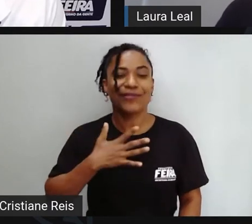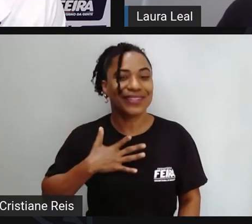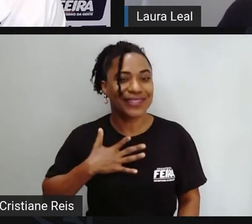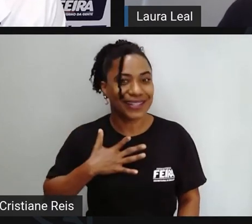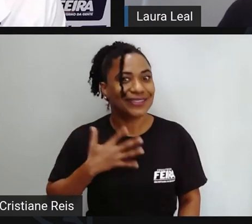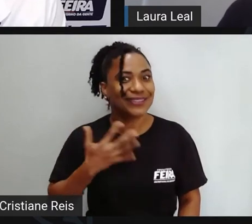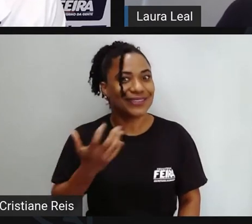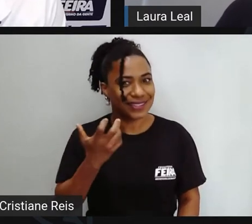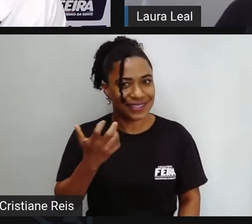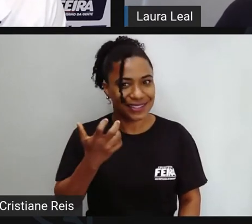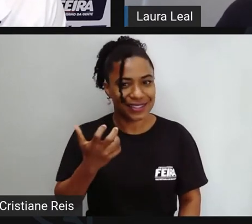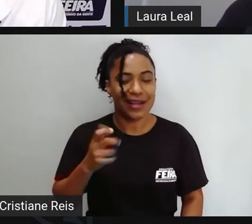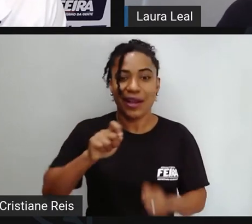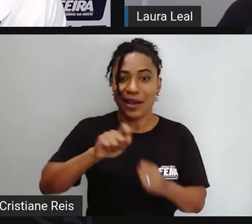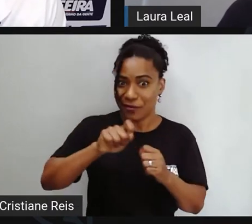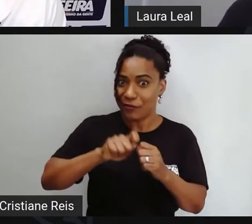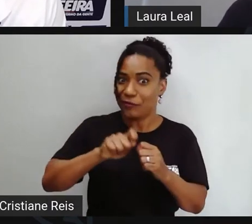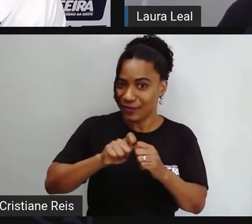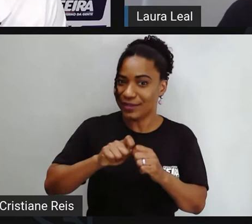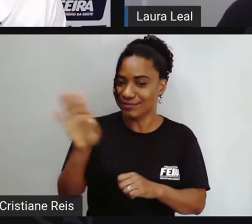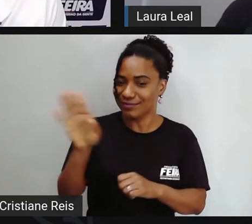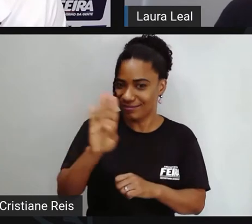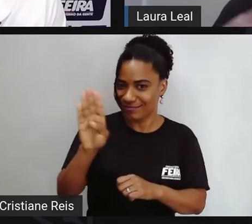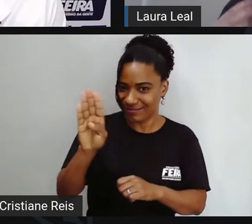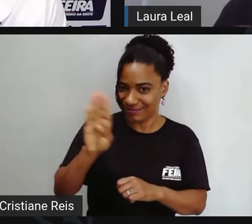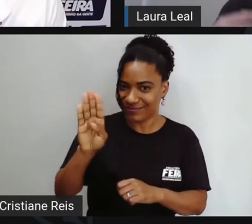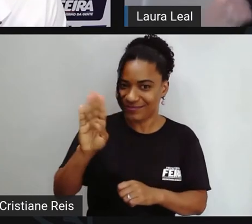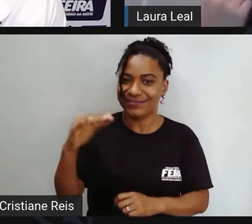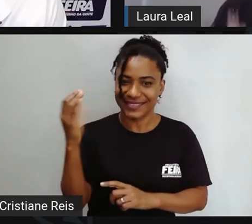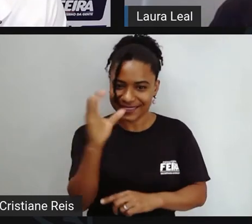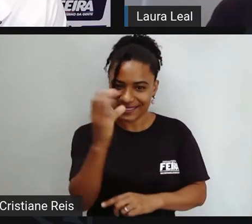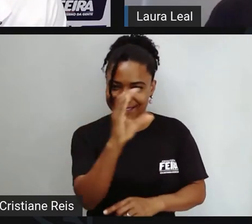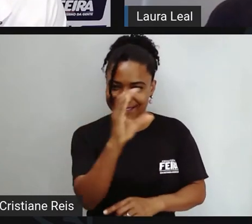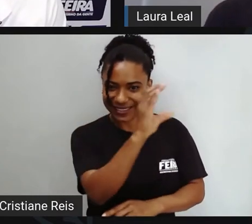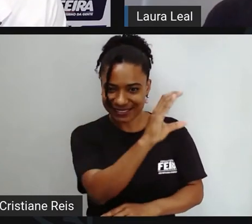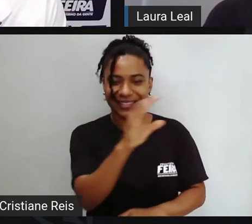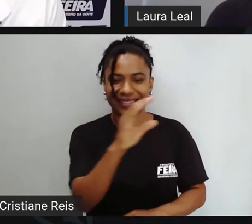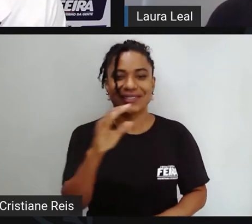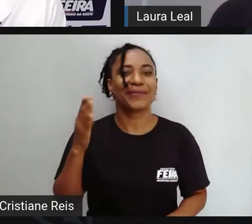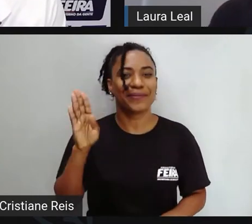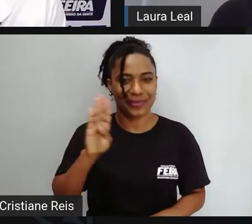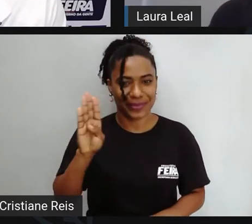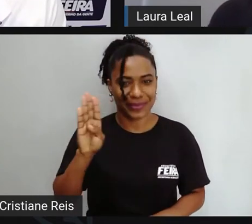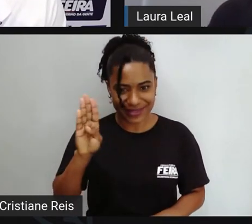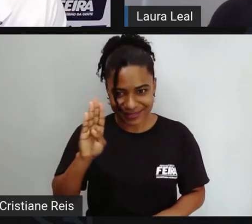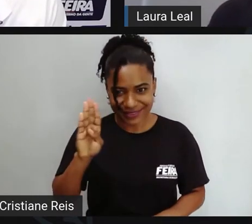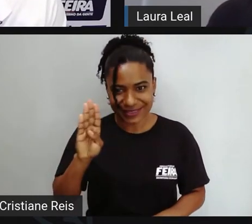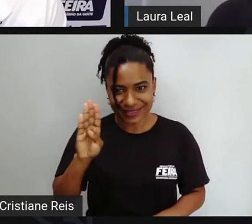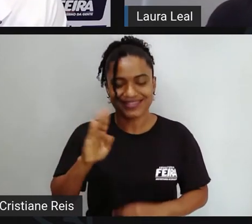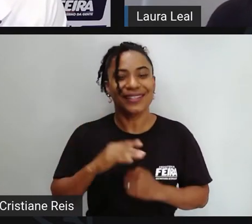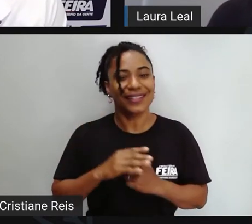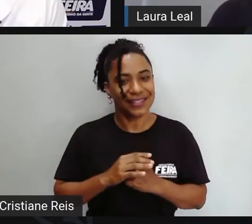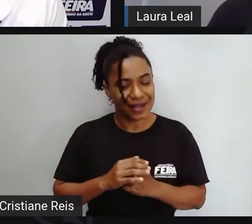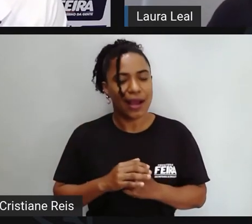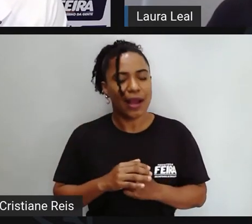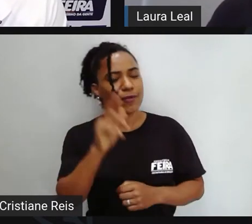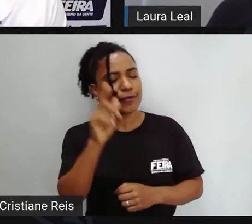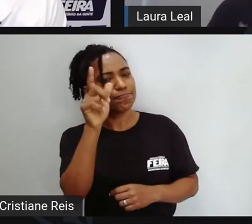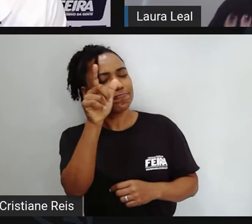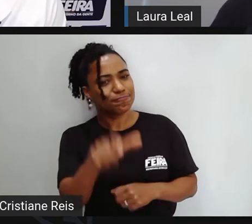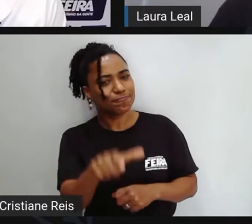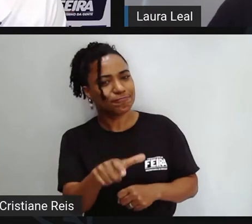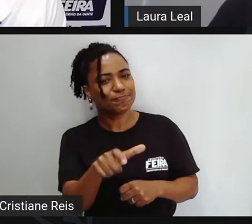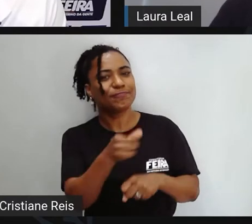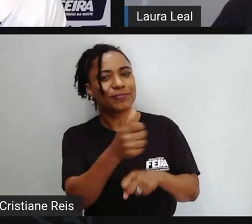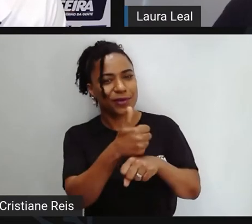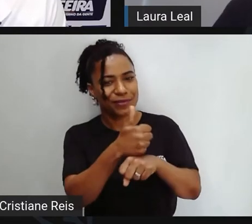escolhi fazer bacharelado em ciências biológicas, e aí foi quando eu tive contato da figura do cientista, né? E foi